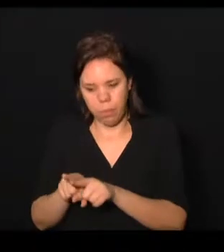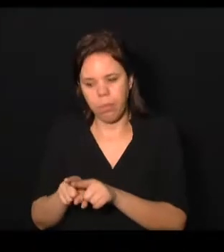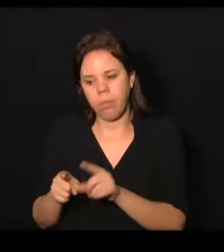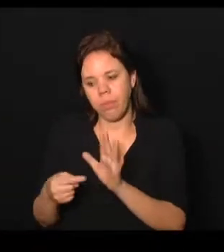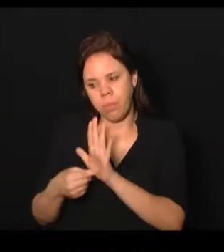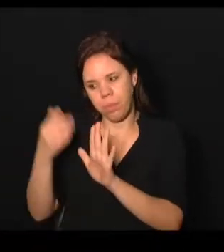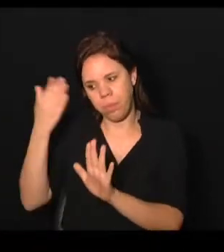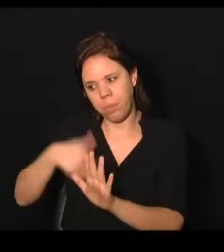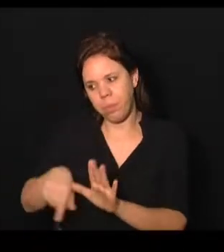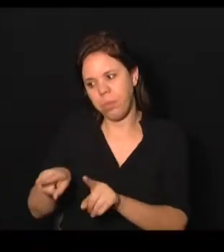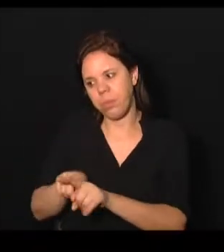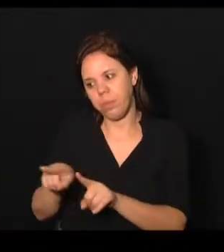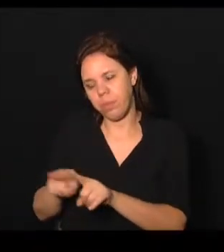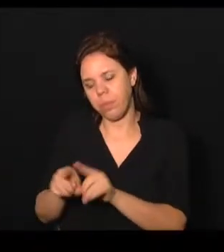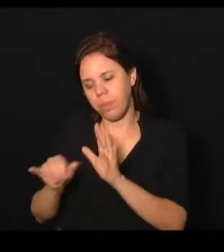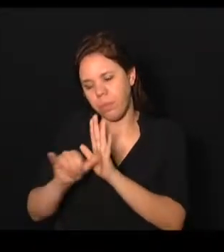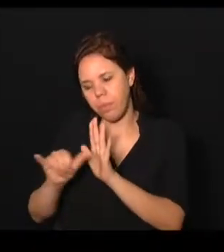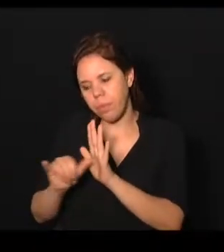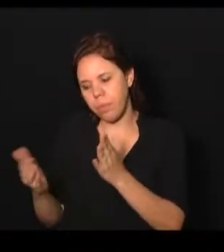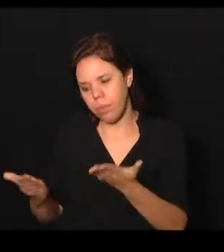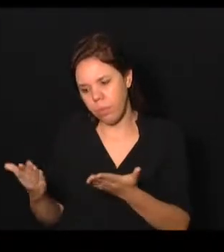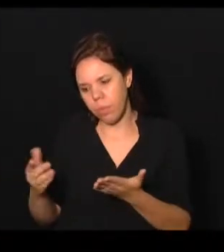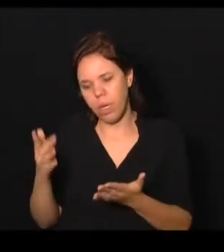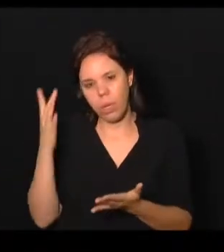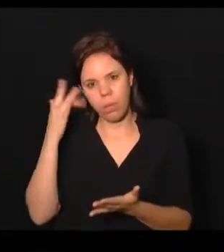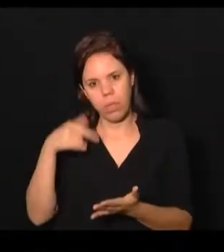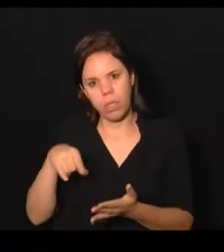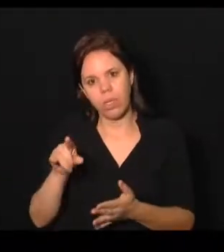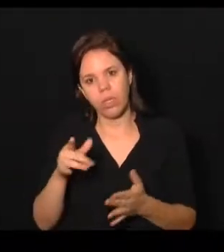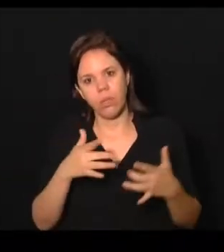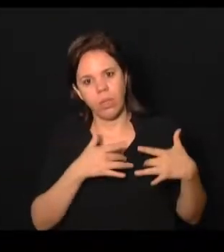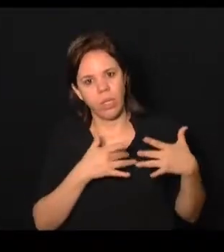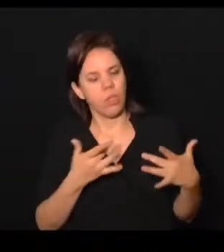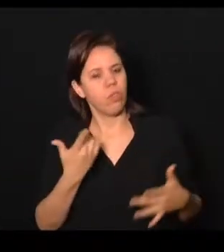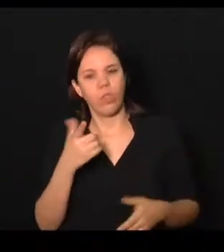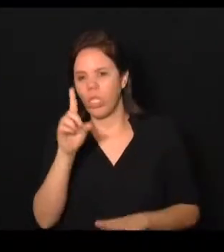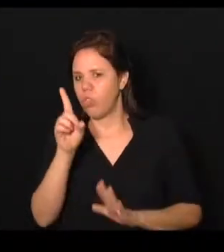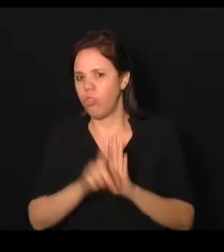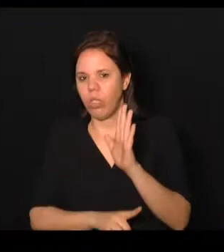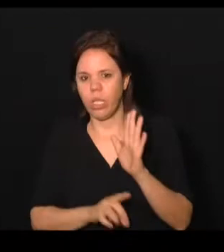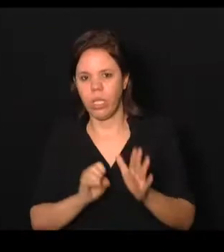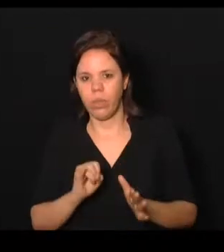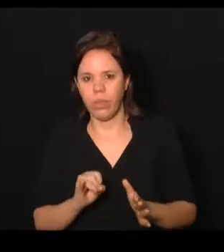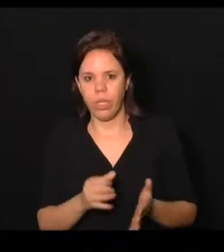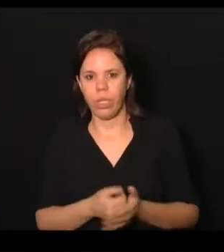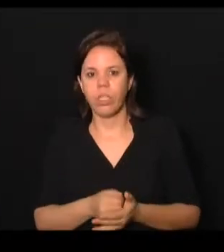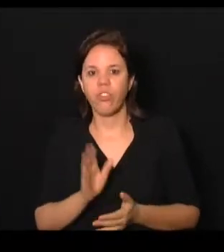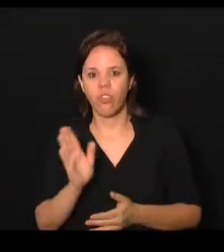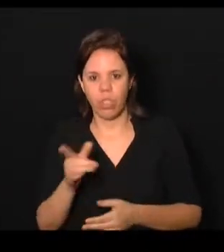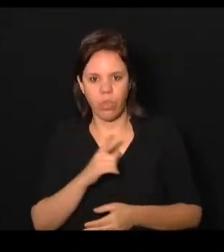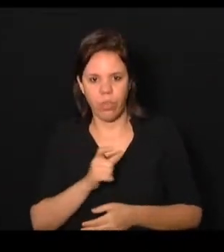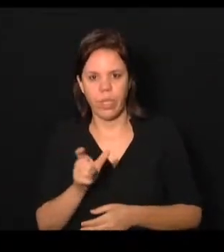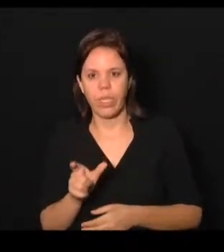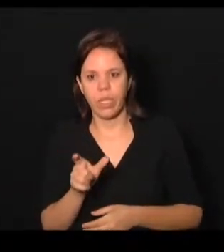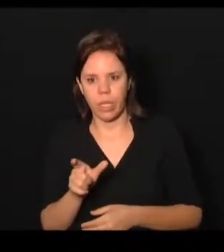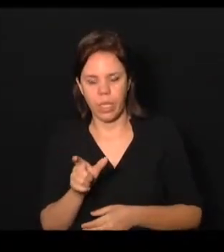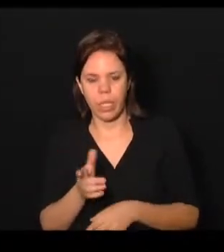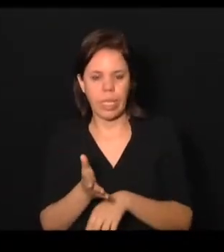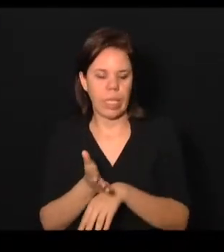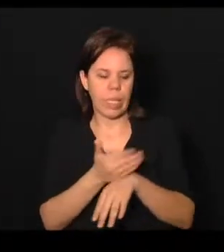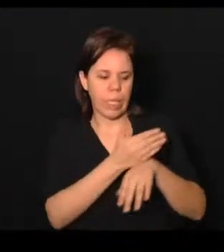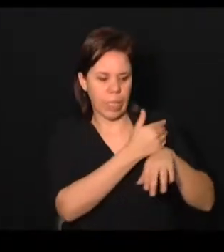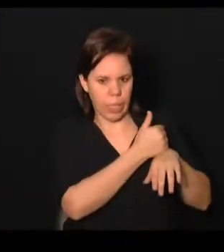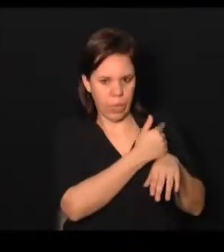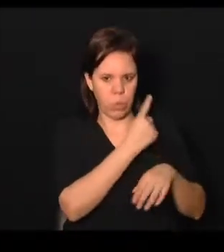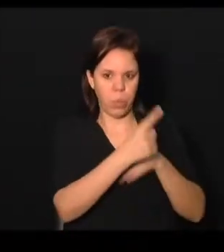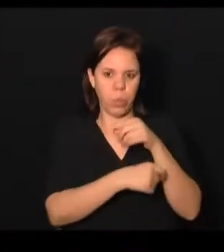do edital. Publicou o edital hoje, você doou amanhã, você já não tem direito à isenção. Agora, se você tiver carteirinhas anteriores, até